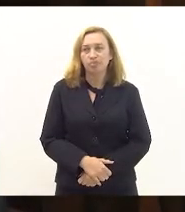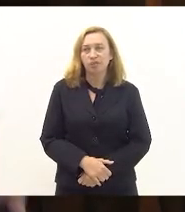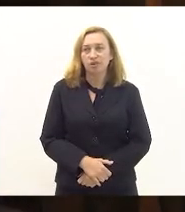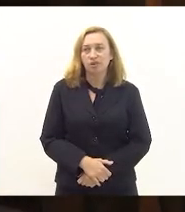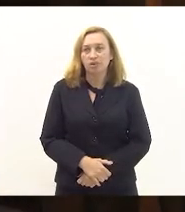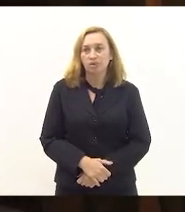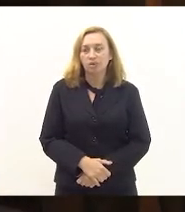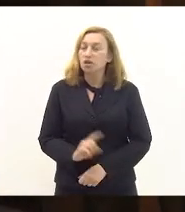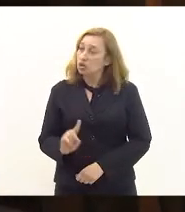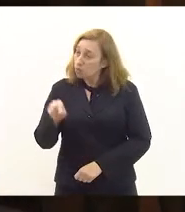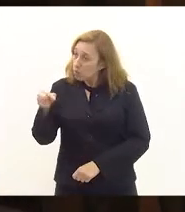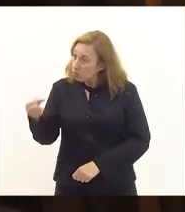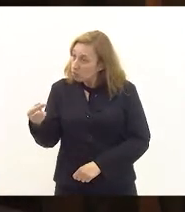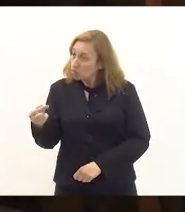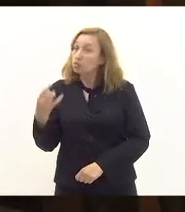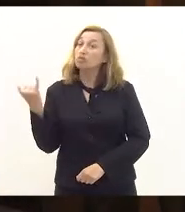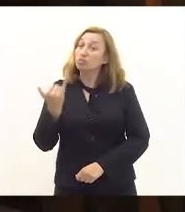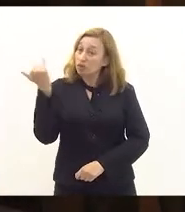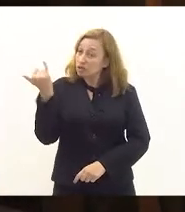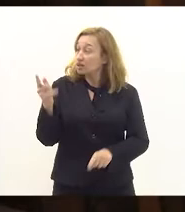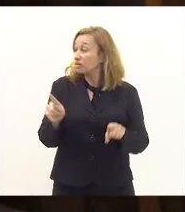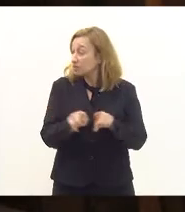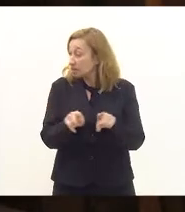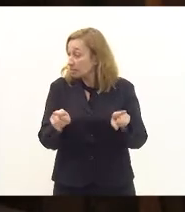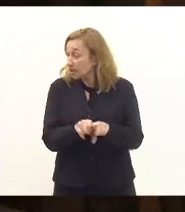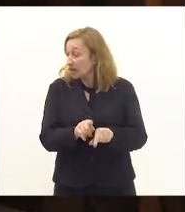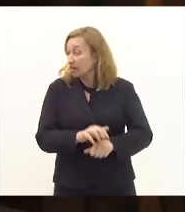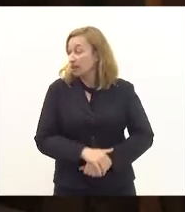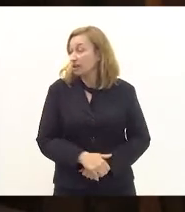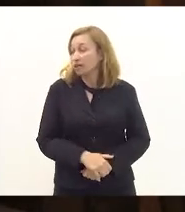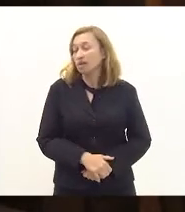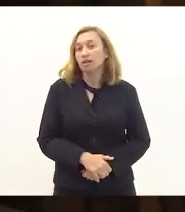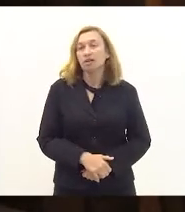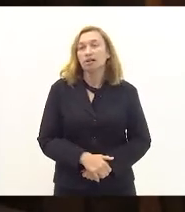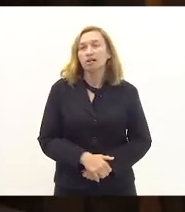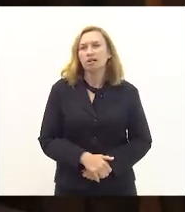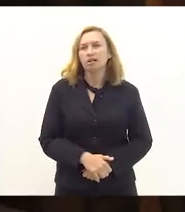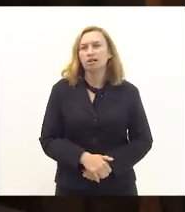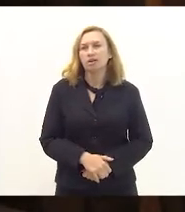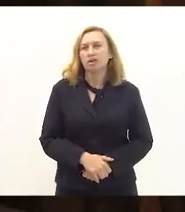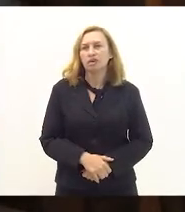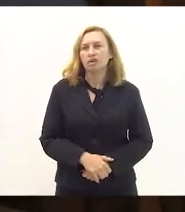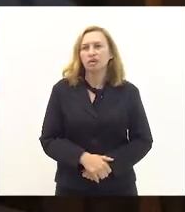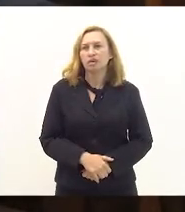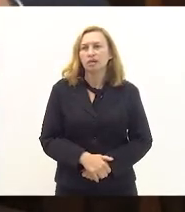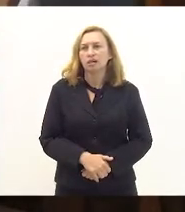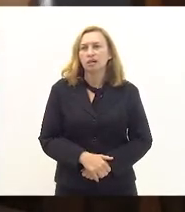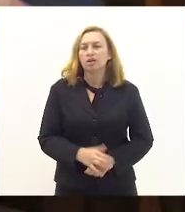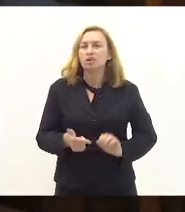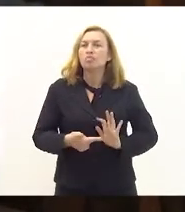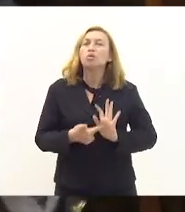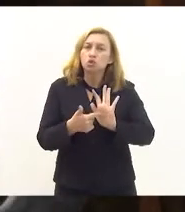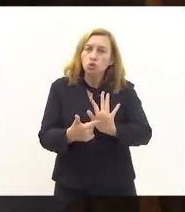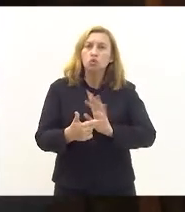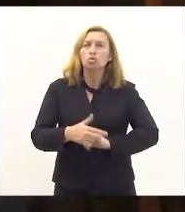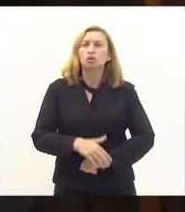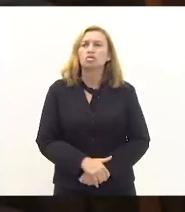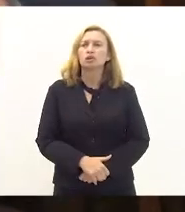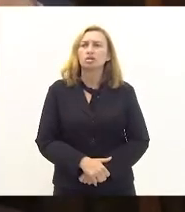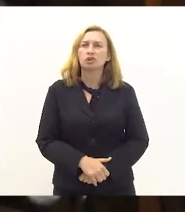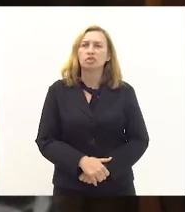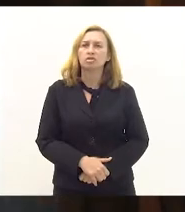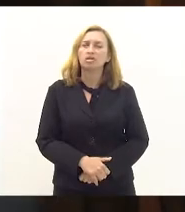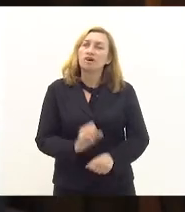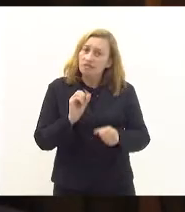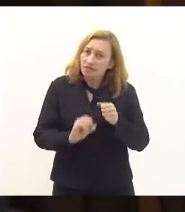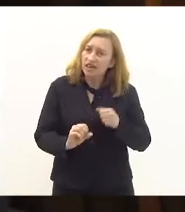E tem um outro aspecto importantíssimo que ele revelou, demonstrou,